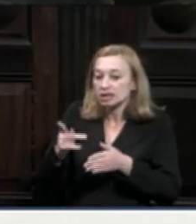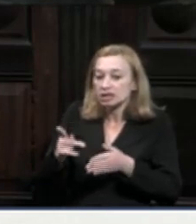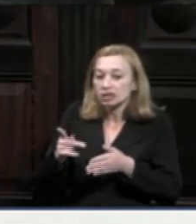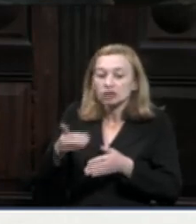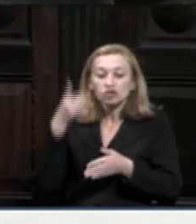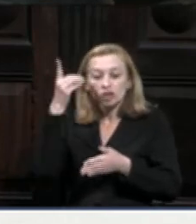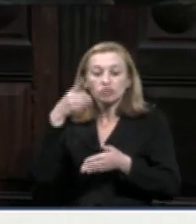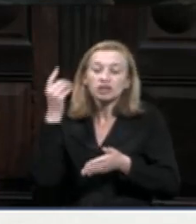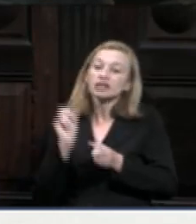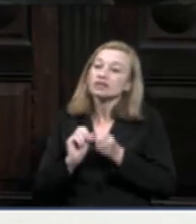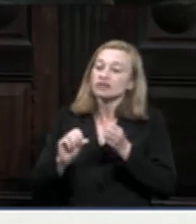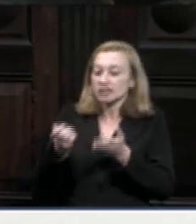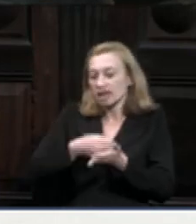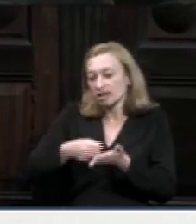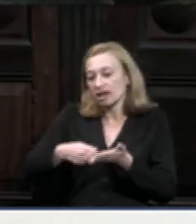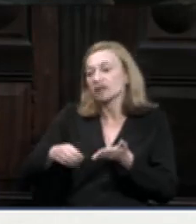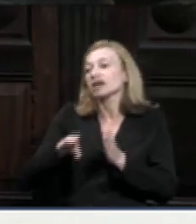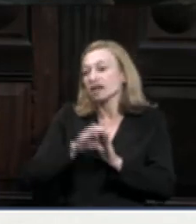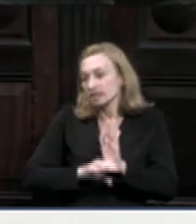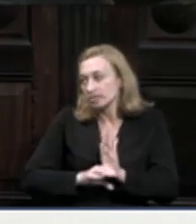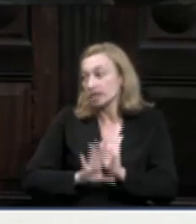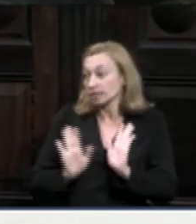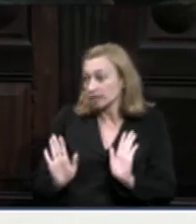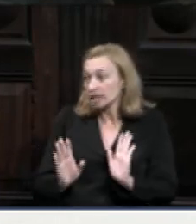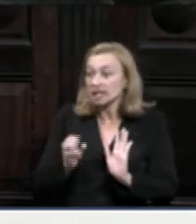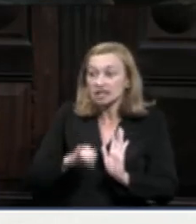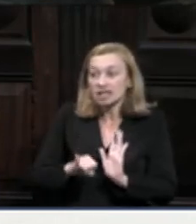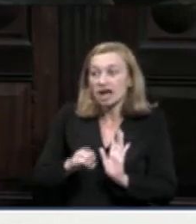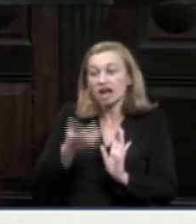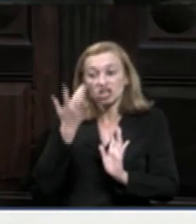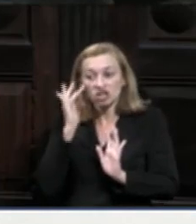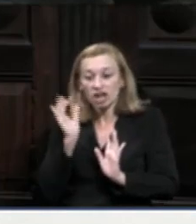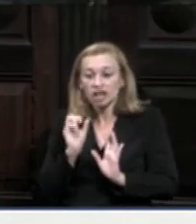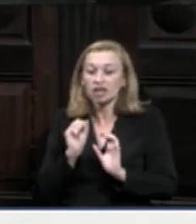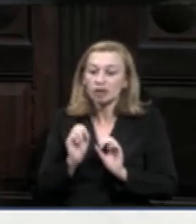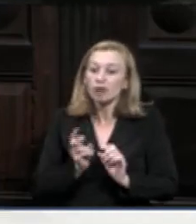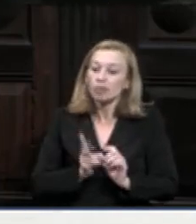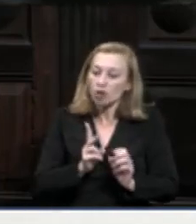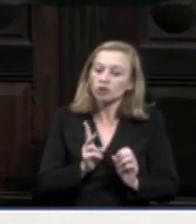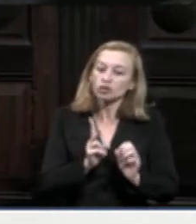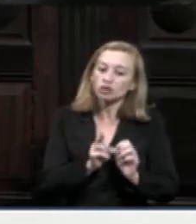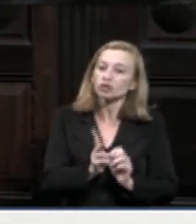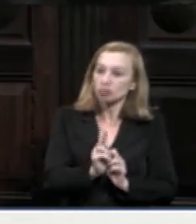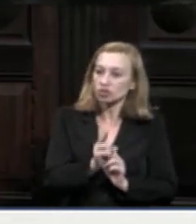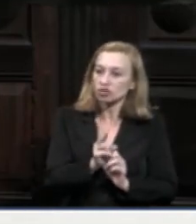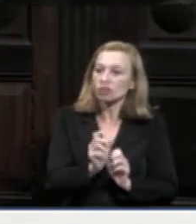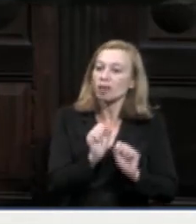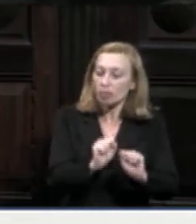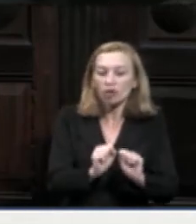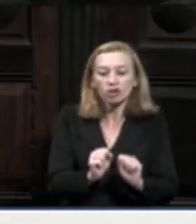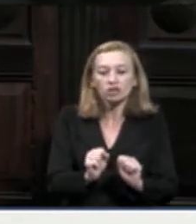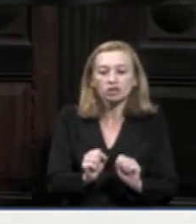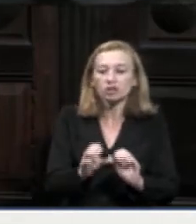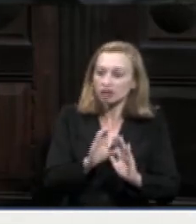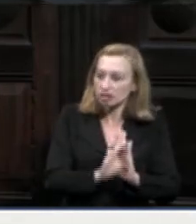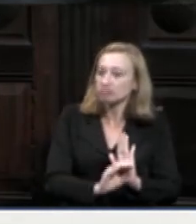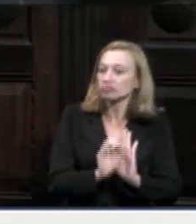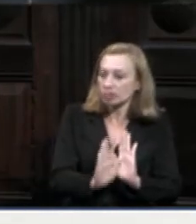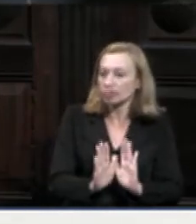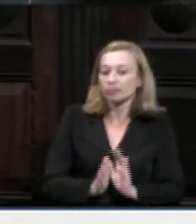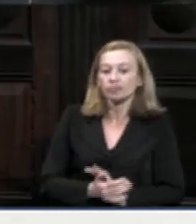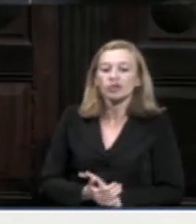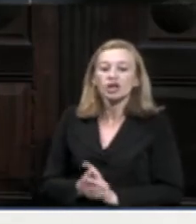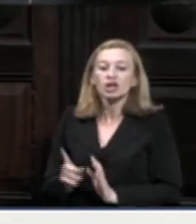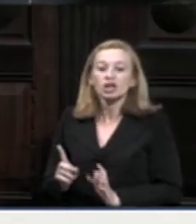pública, pode ser que eles não reapresentem as emendas. Se acharem que não, tem todo o direito e legitimidade de reapresentá-las em segunda. Então, para concluir,